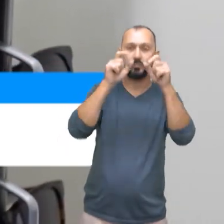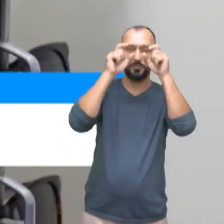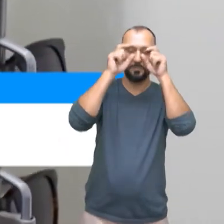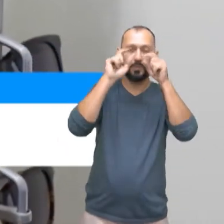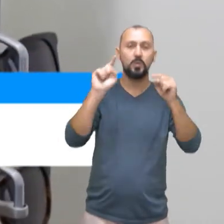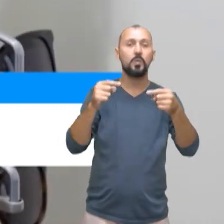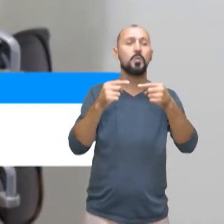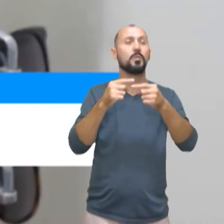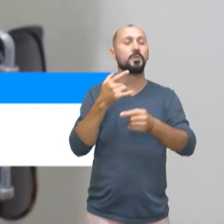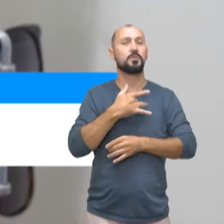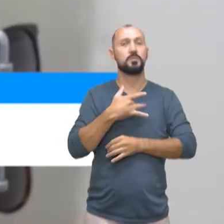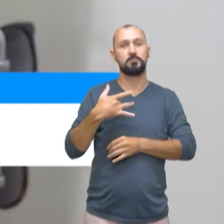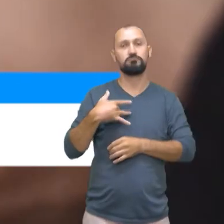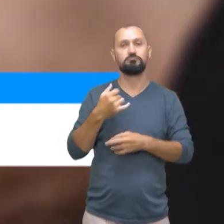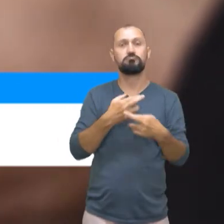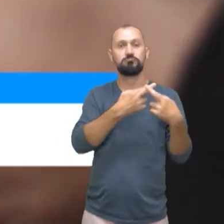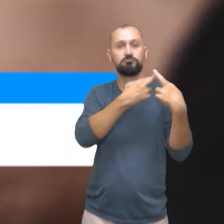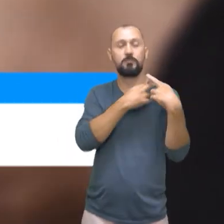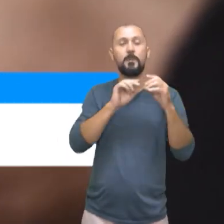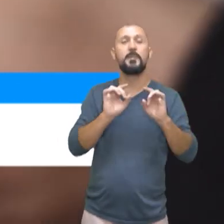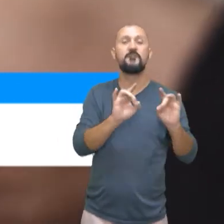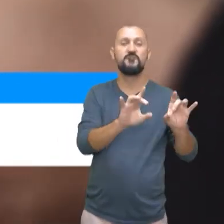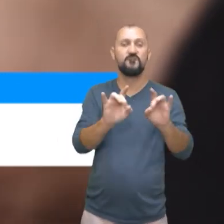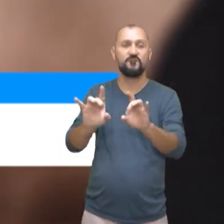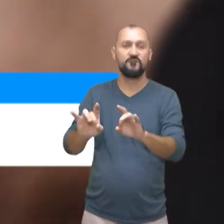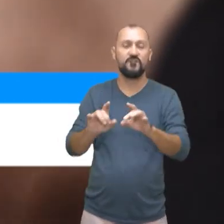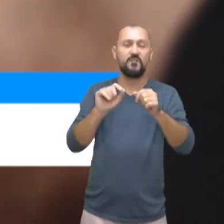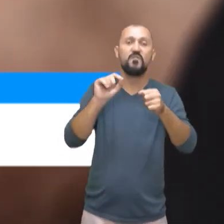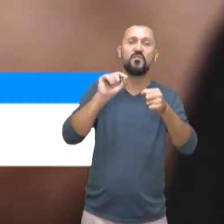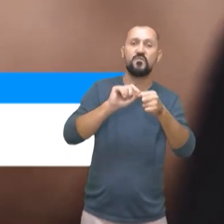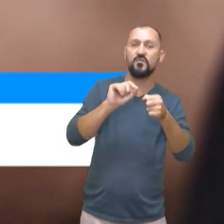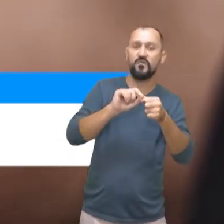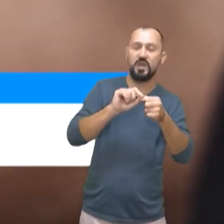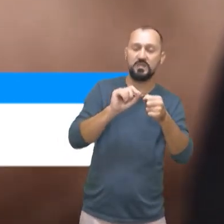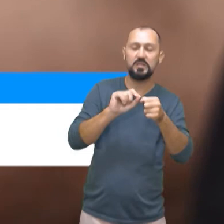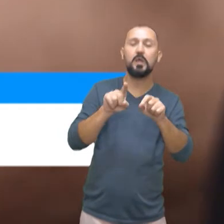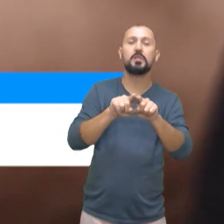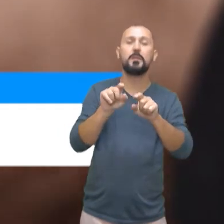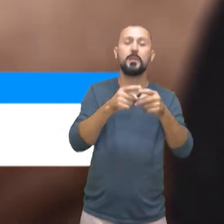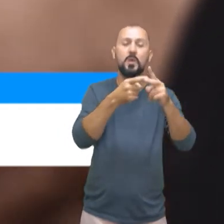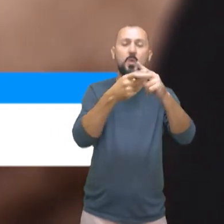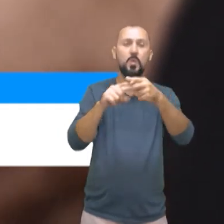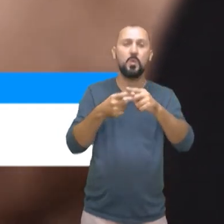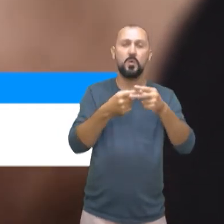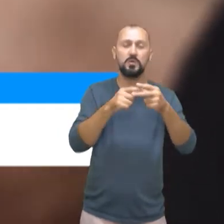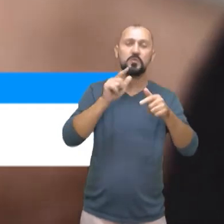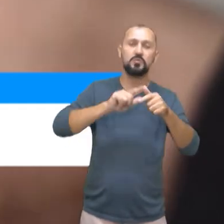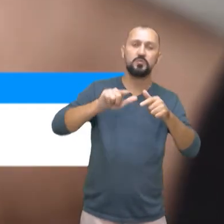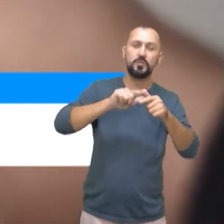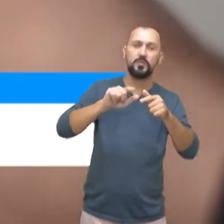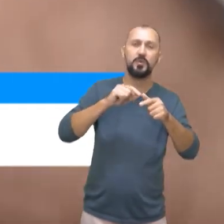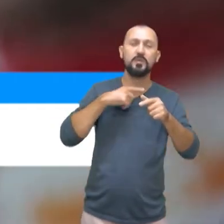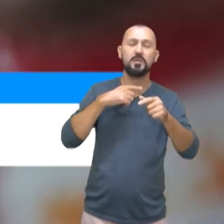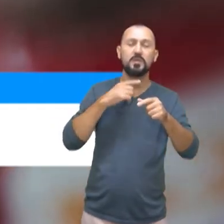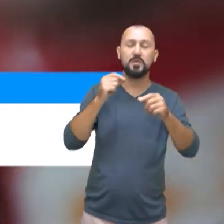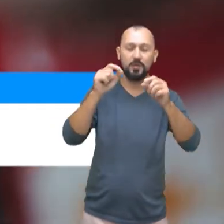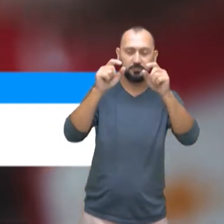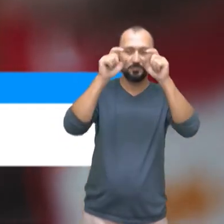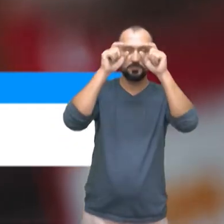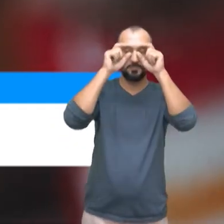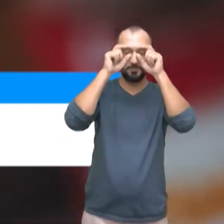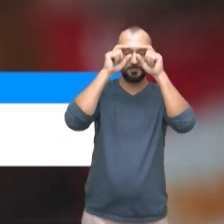óticos são relacionados à saúde e responsável pela comercialização, fabricação e reparo para corrigir os